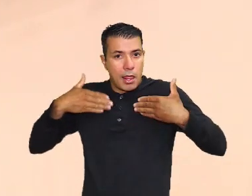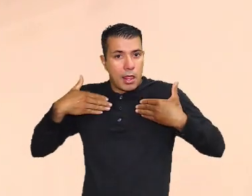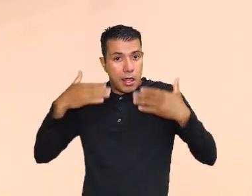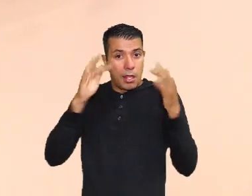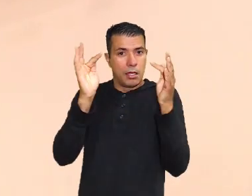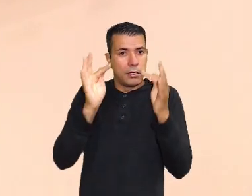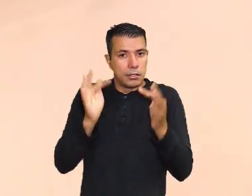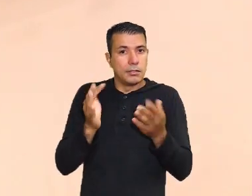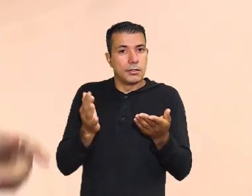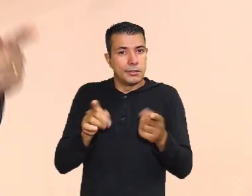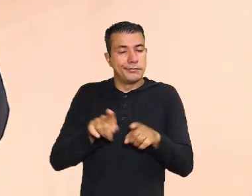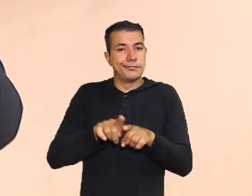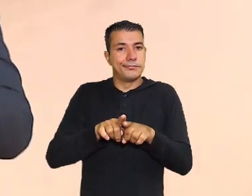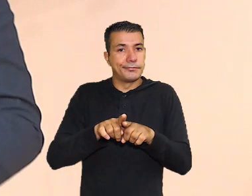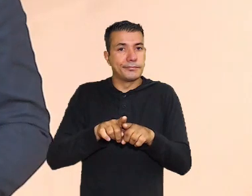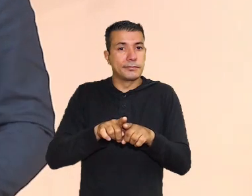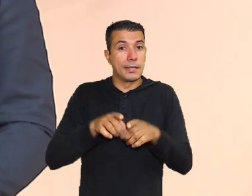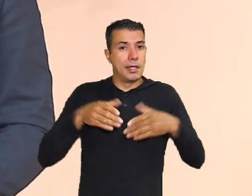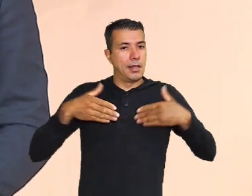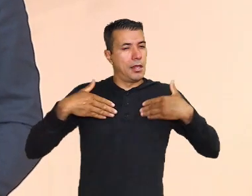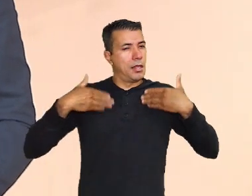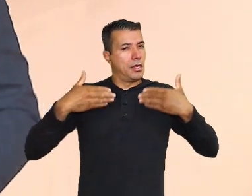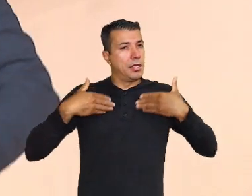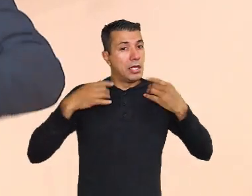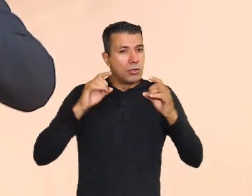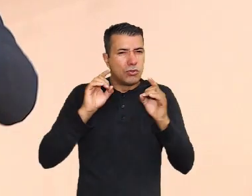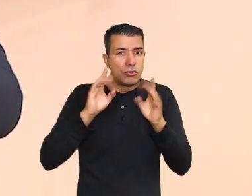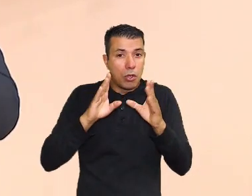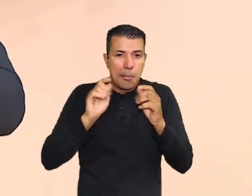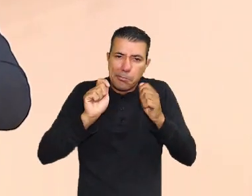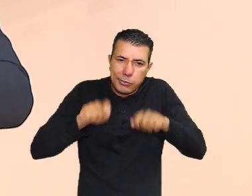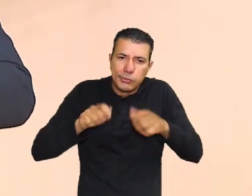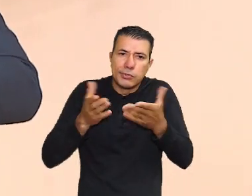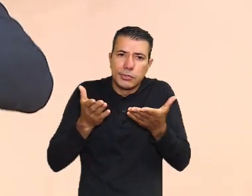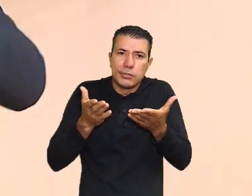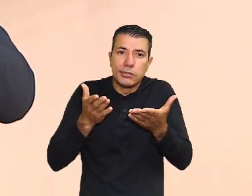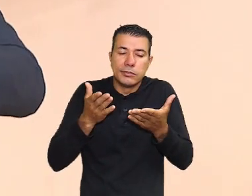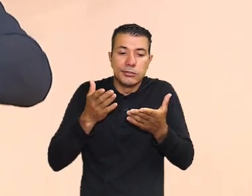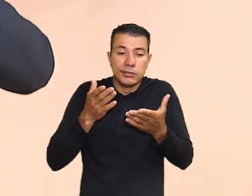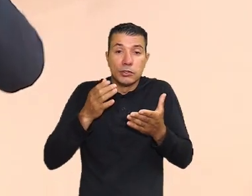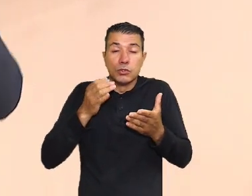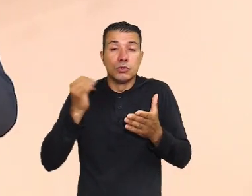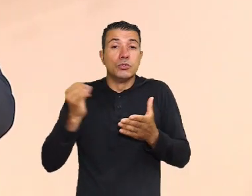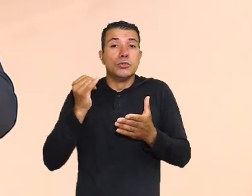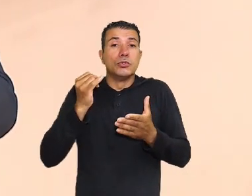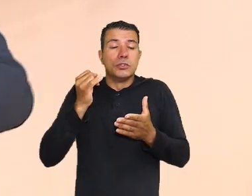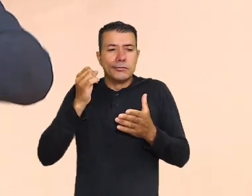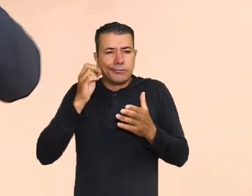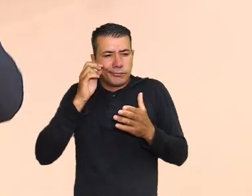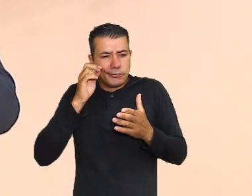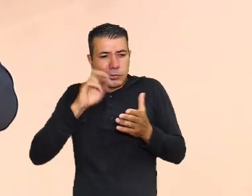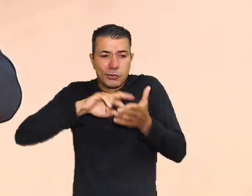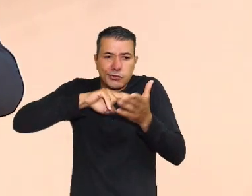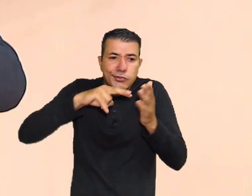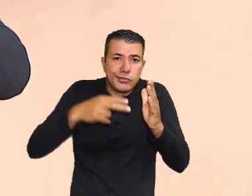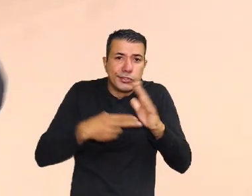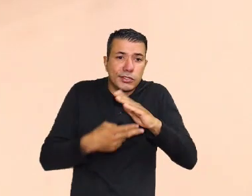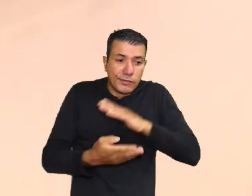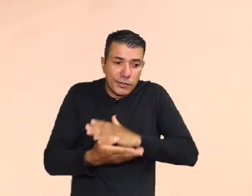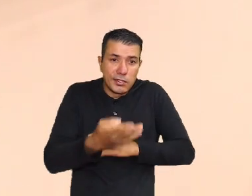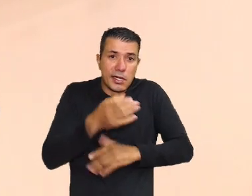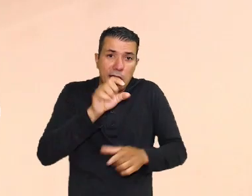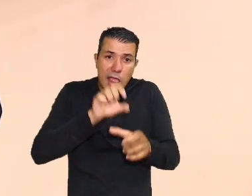A alegria, ela só é possível quando você entende as razões pelas quais você